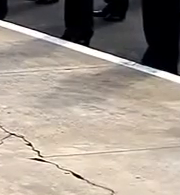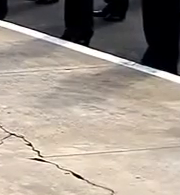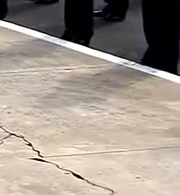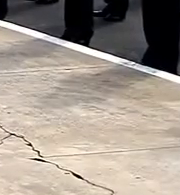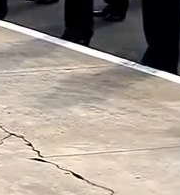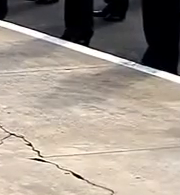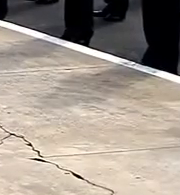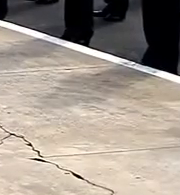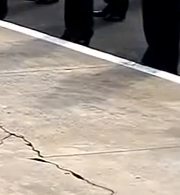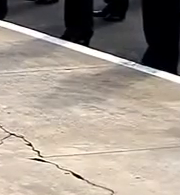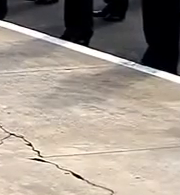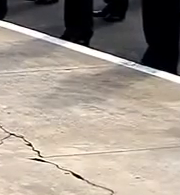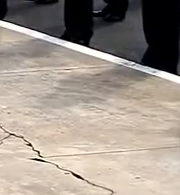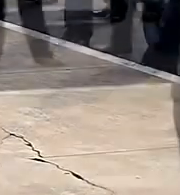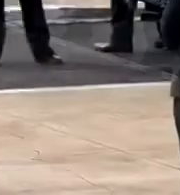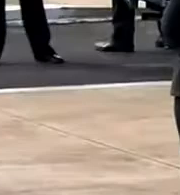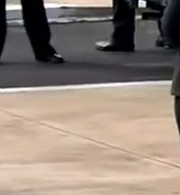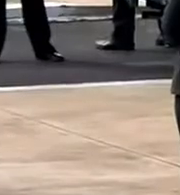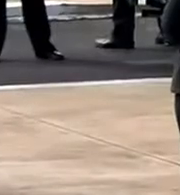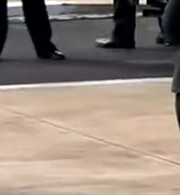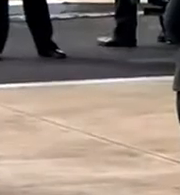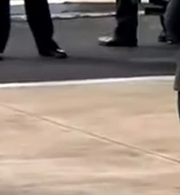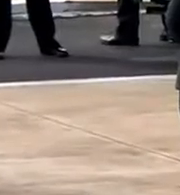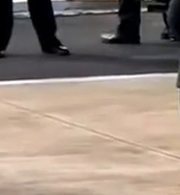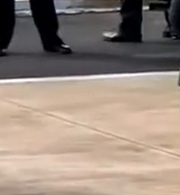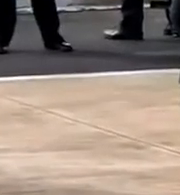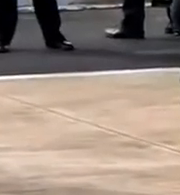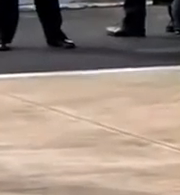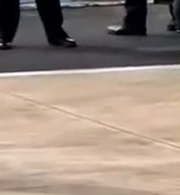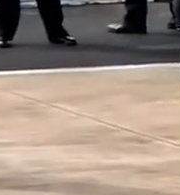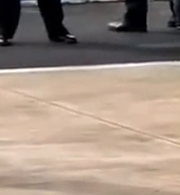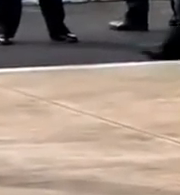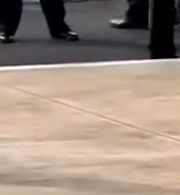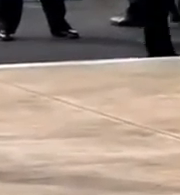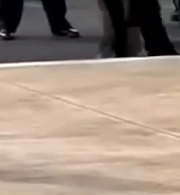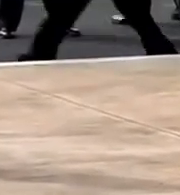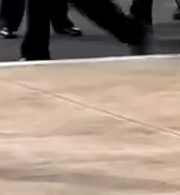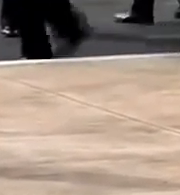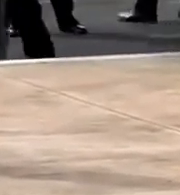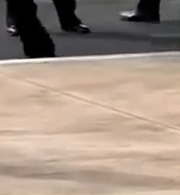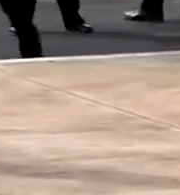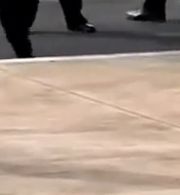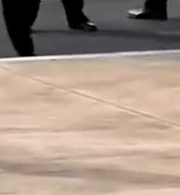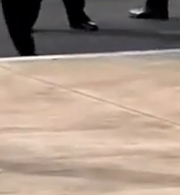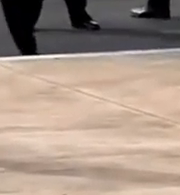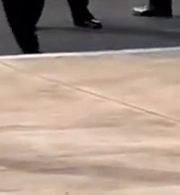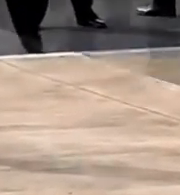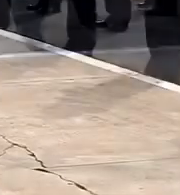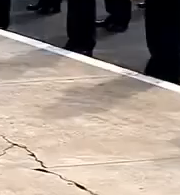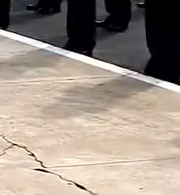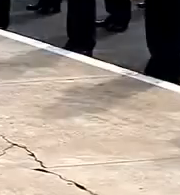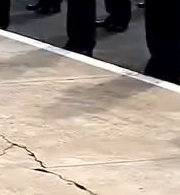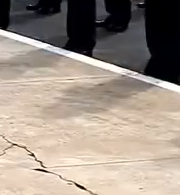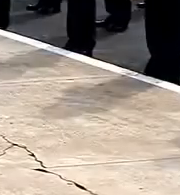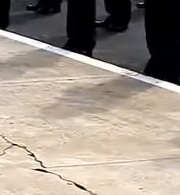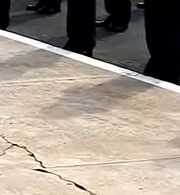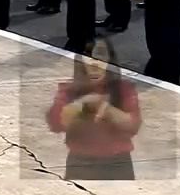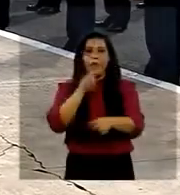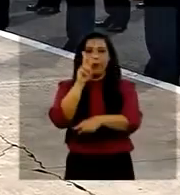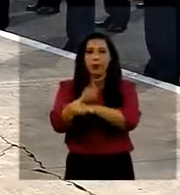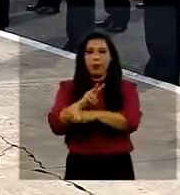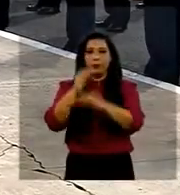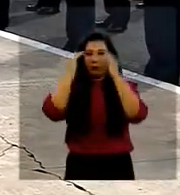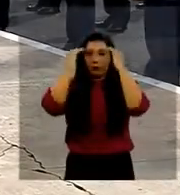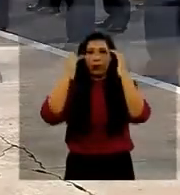Tenente Coronel Aires, comandante do Batalhão da Guarda Presidencial, Batalhão Duque de Caxias. Revista da Guarda de Honra